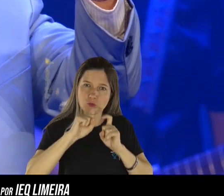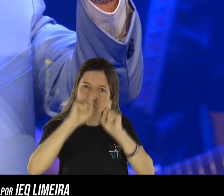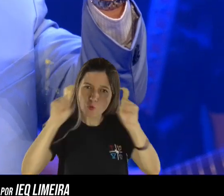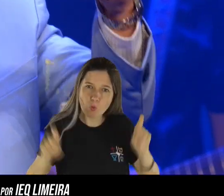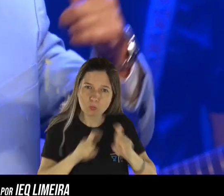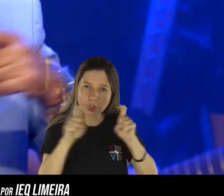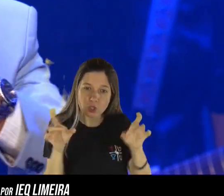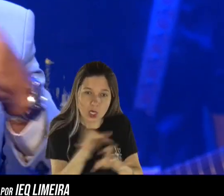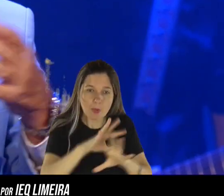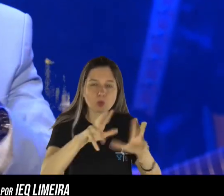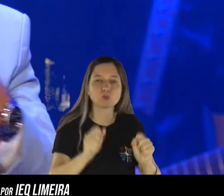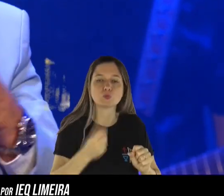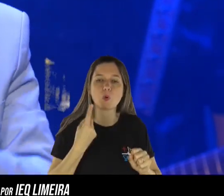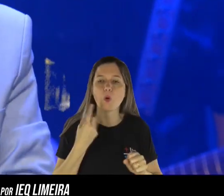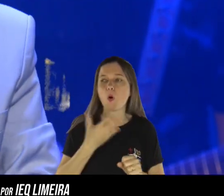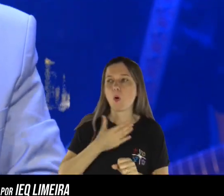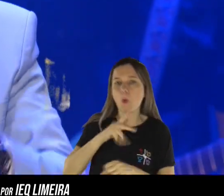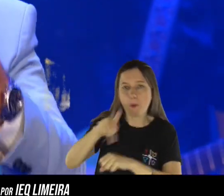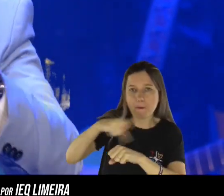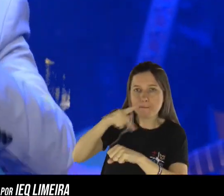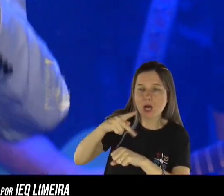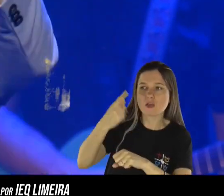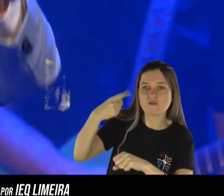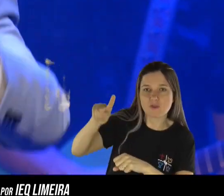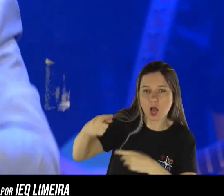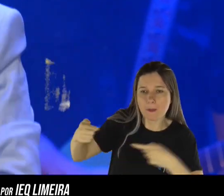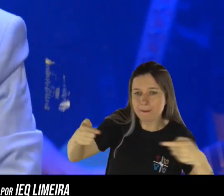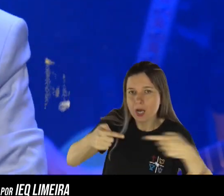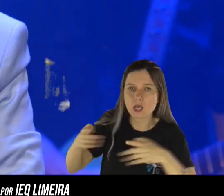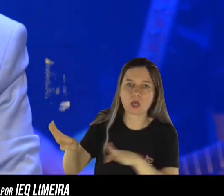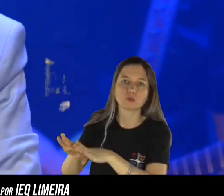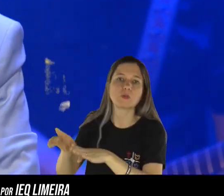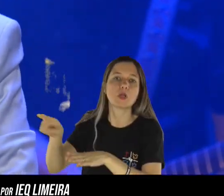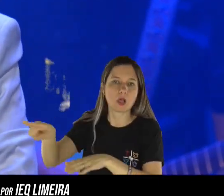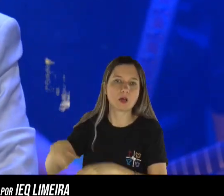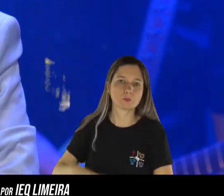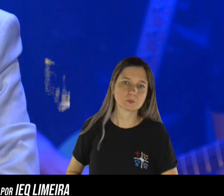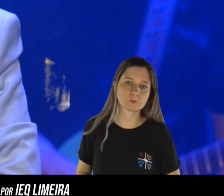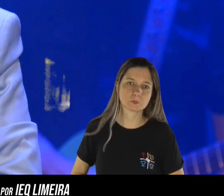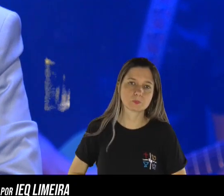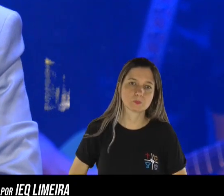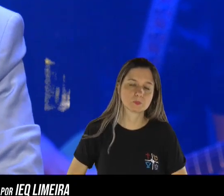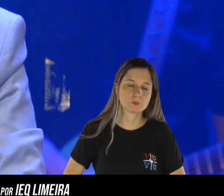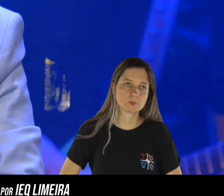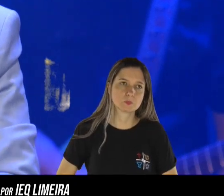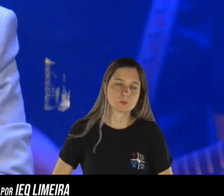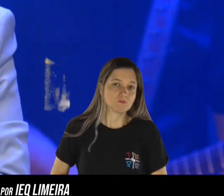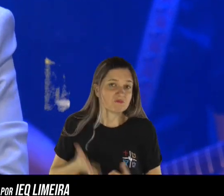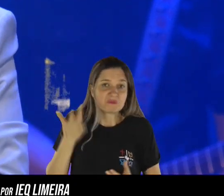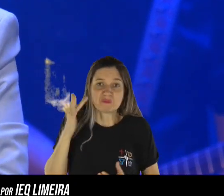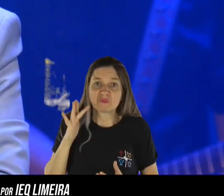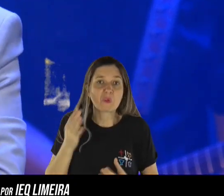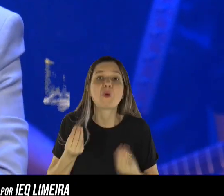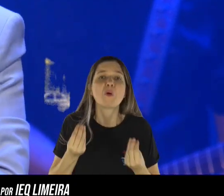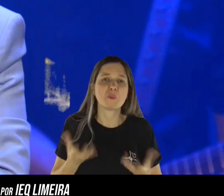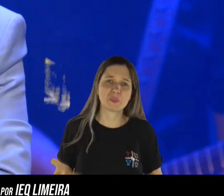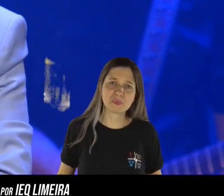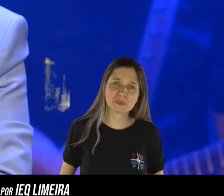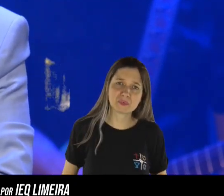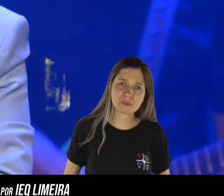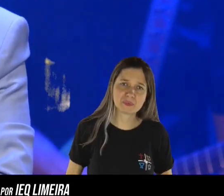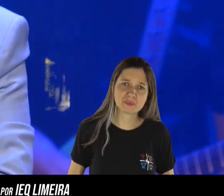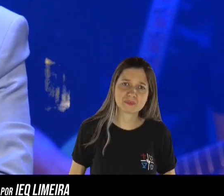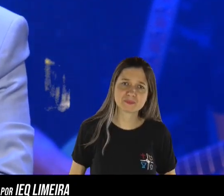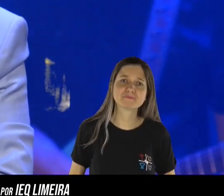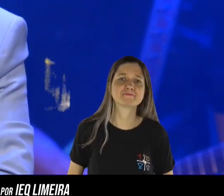benção. A gente aprende a comunicar com as pessoas, a gente entendendo também, né? Então, o que eu digo para